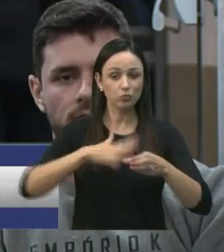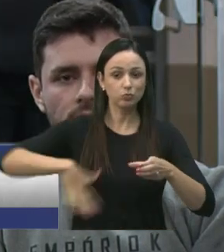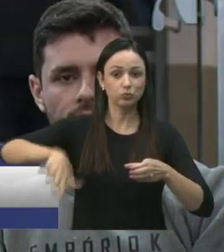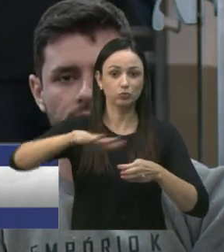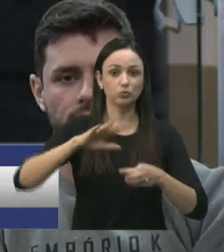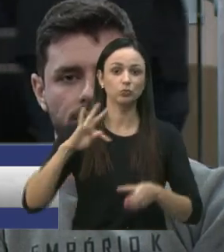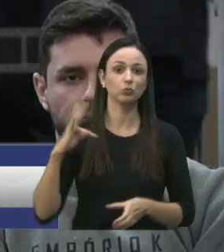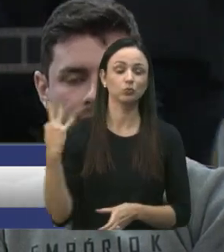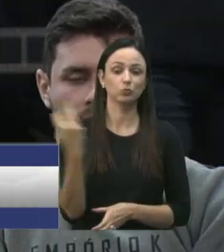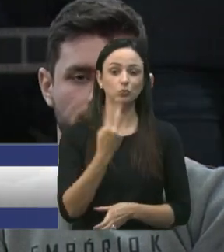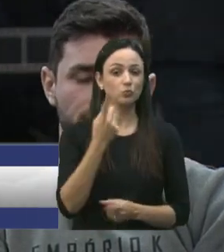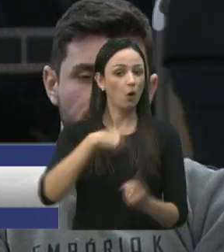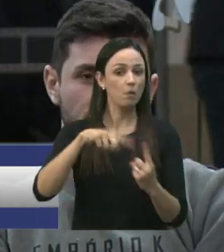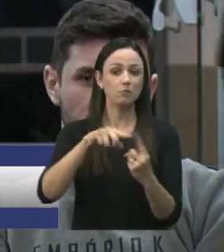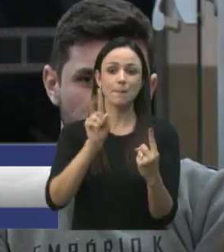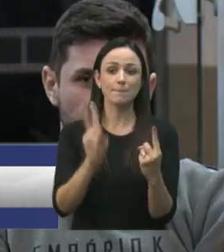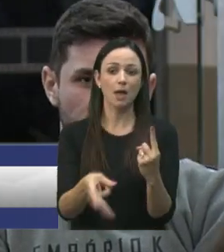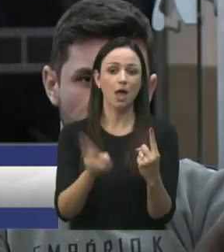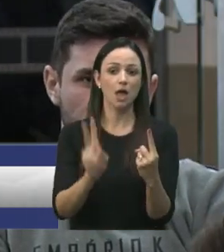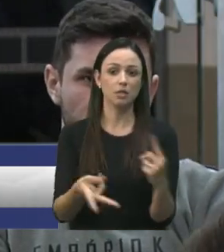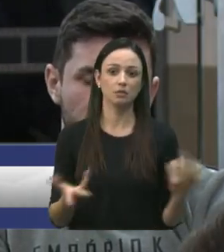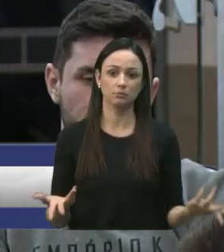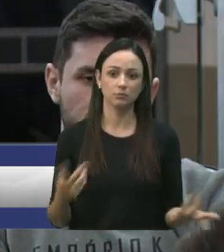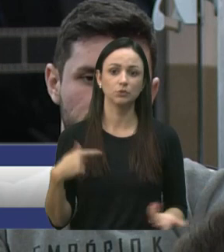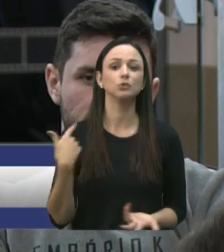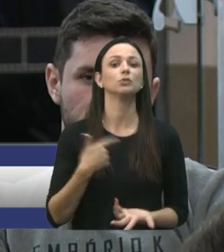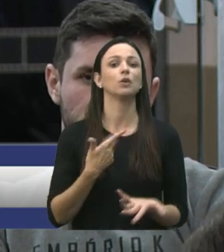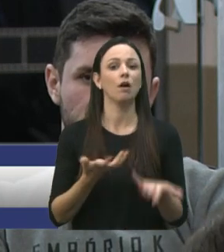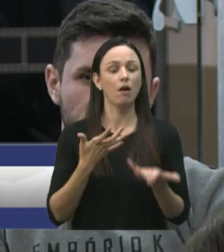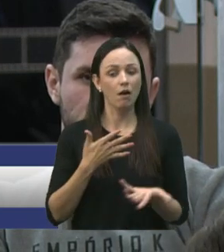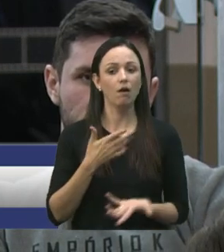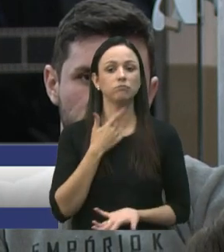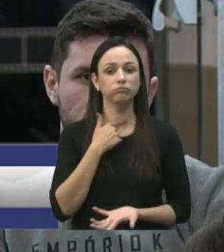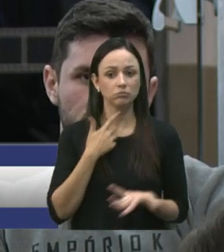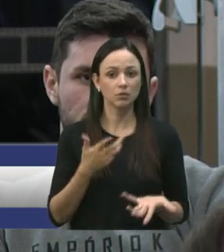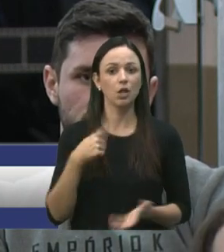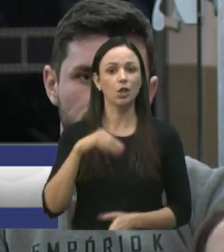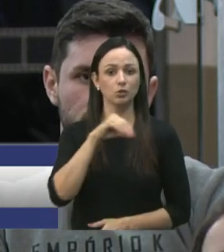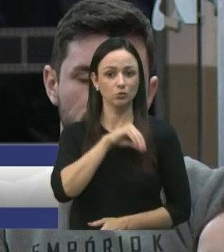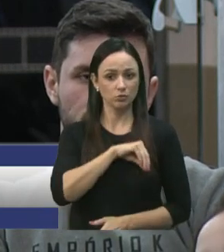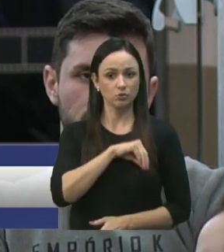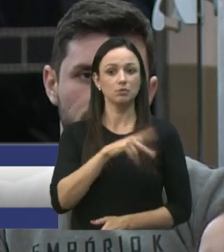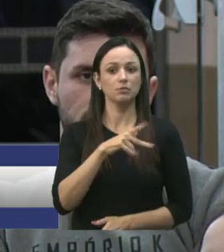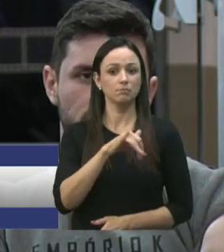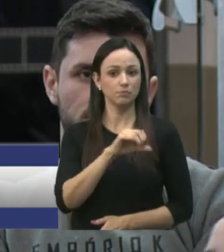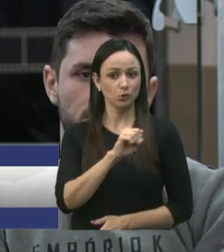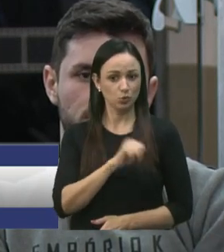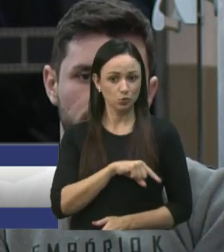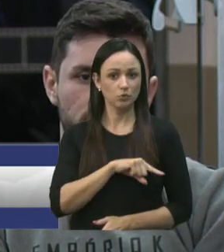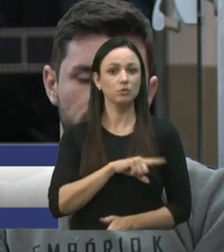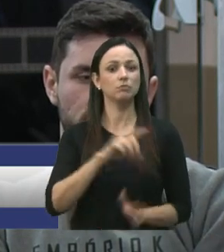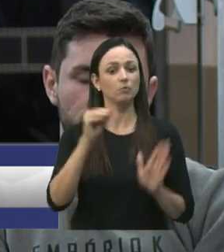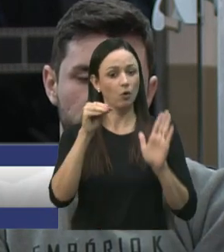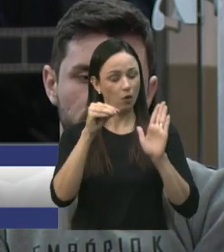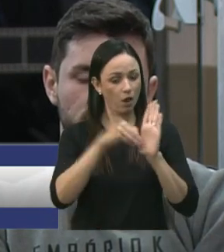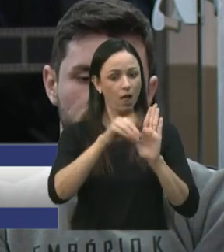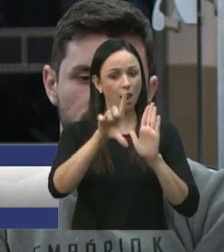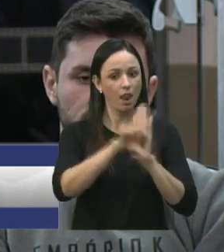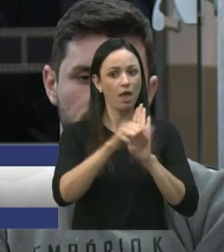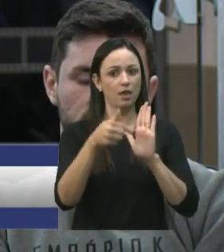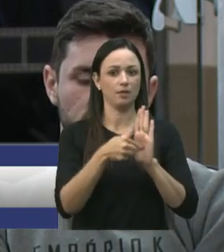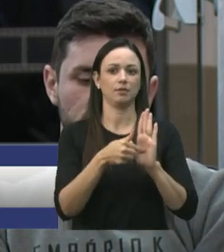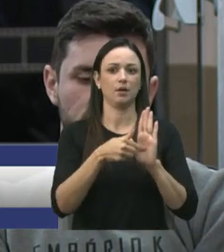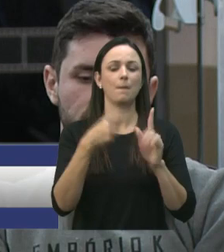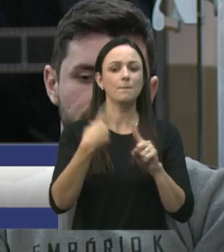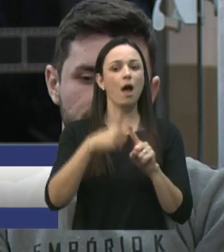todos nós, por um mesmo objetivo, e a gente gostaria que o nosso piso tivesse nessa lei orçamentária, porque é o